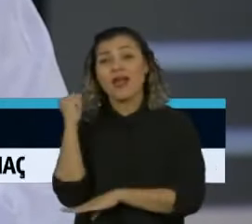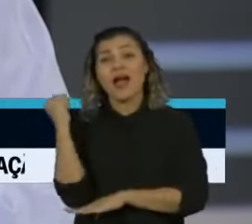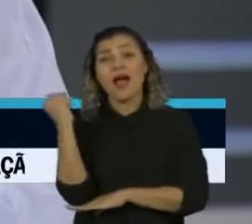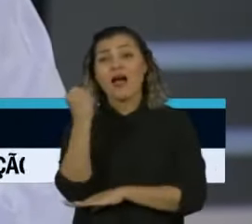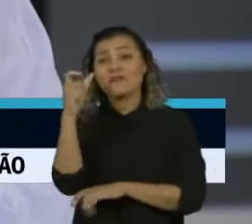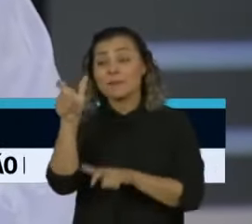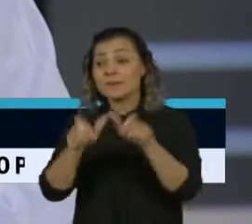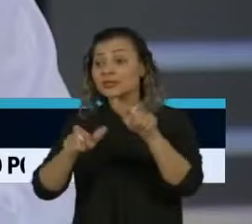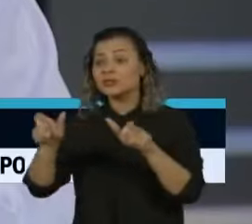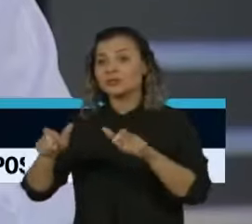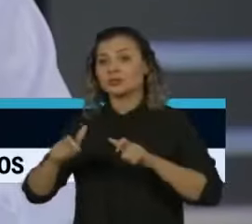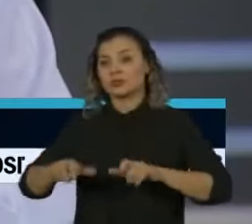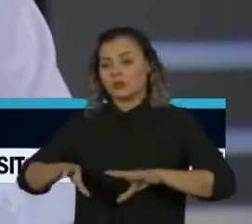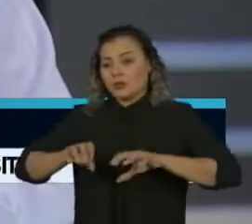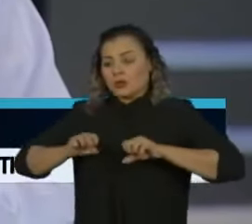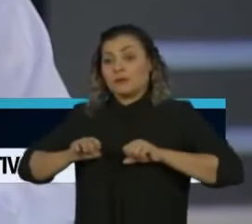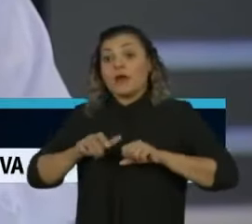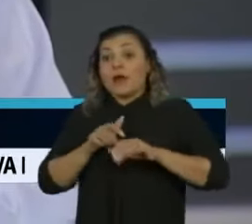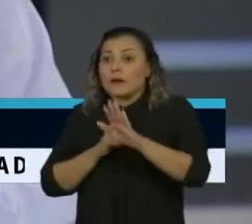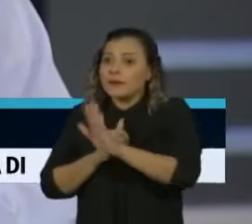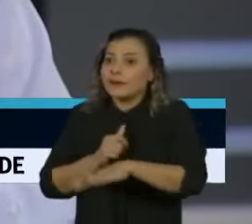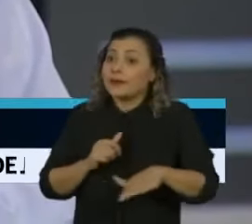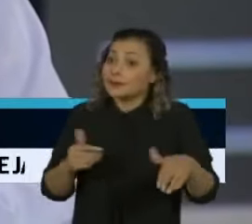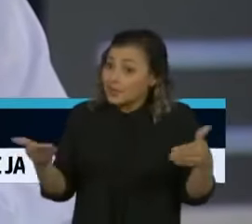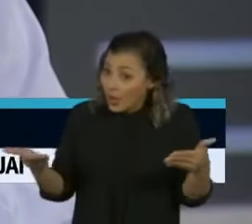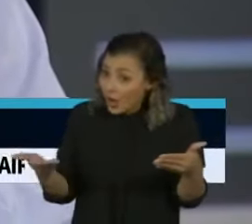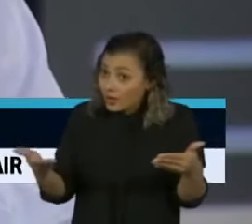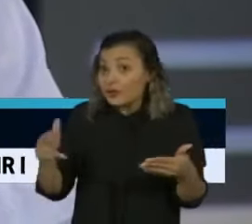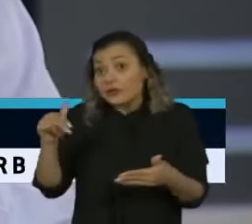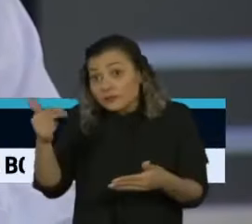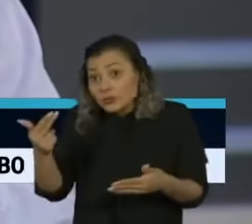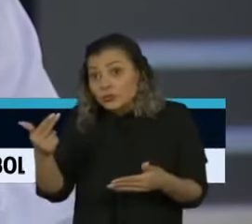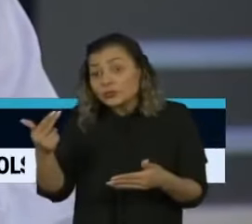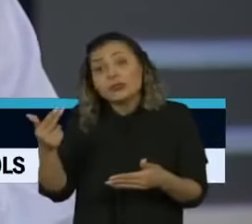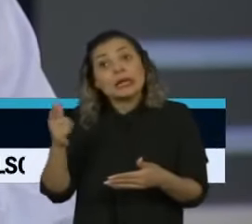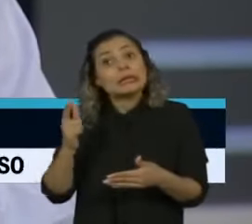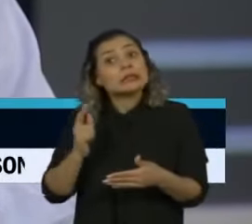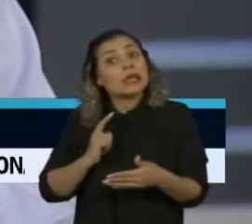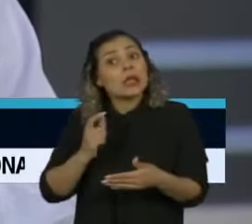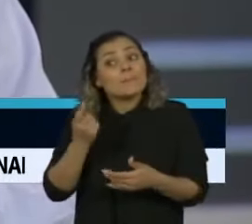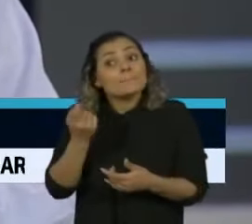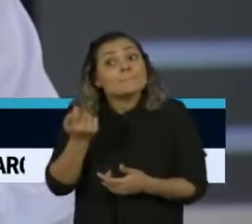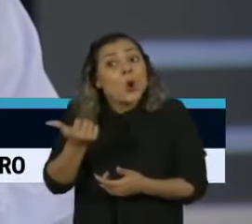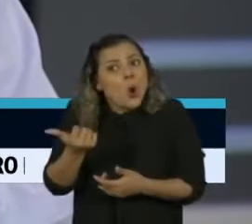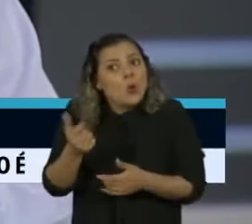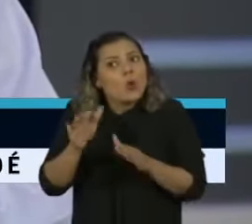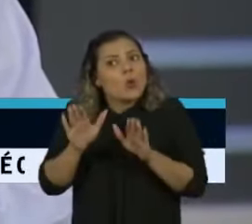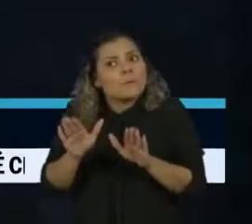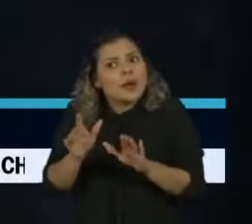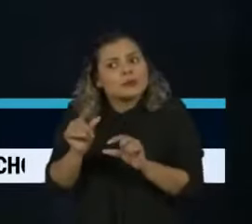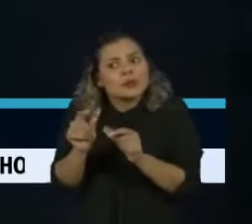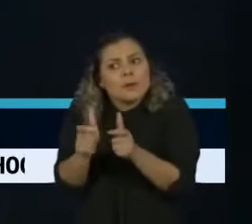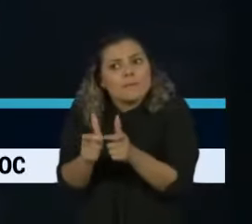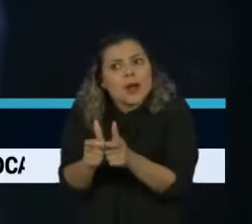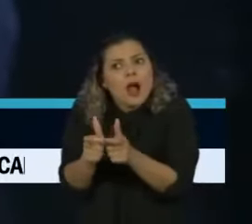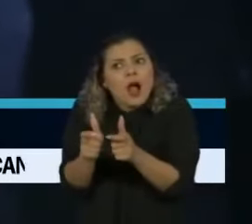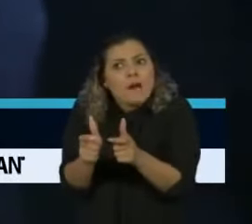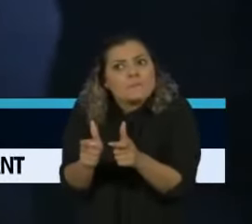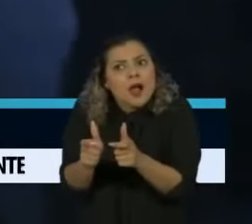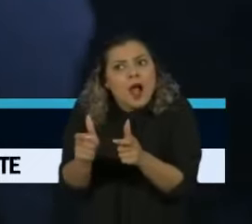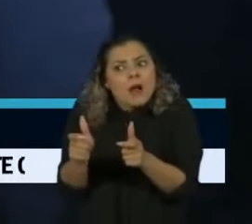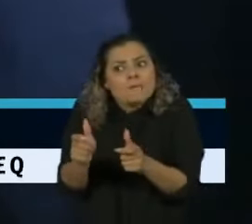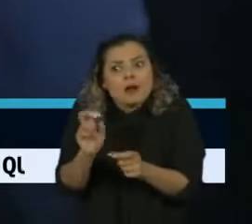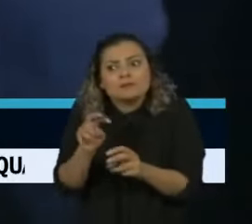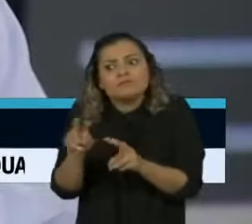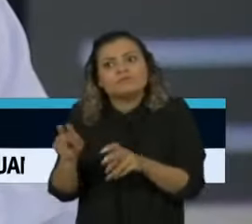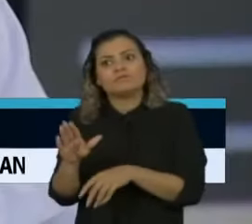das pessoas passa. As crianças agora está aparecendo um pequeno número de casos, com algumas crianças,